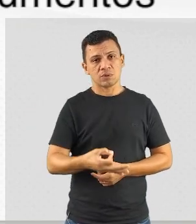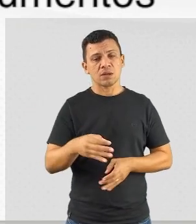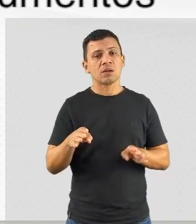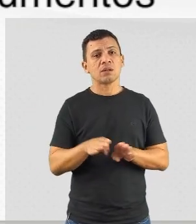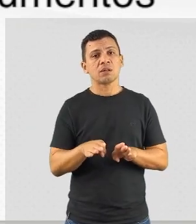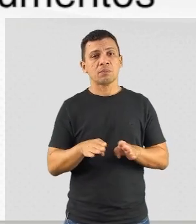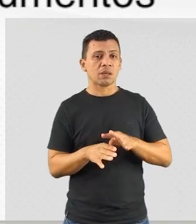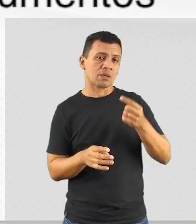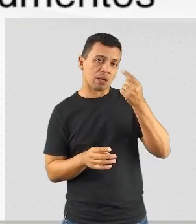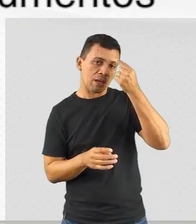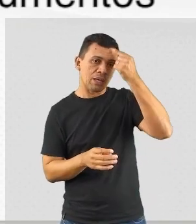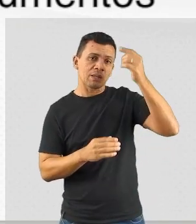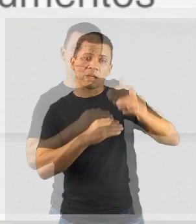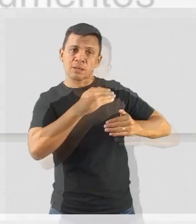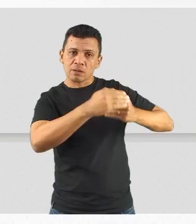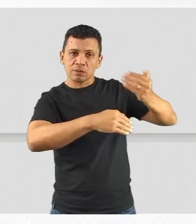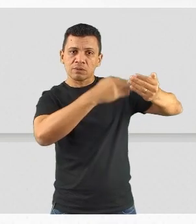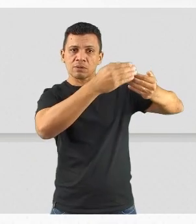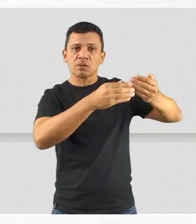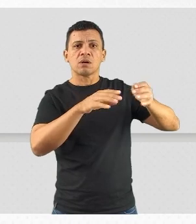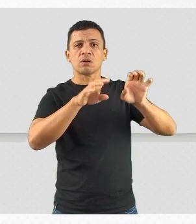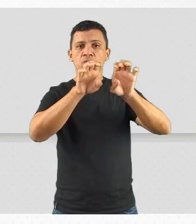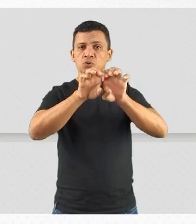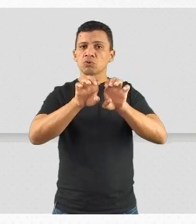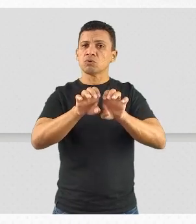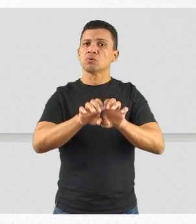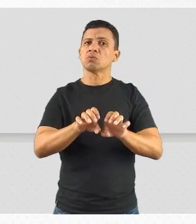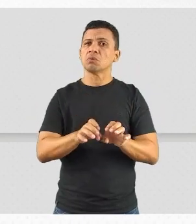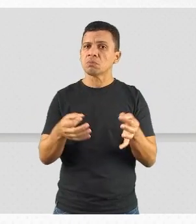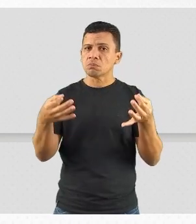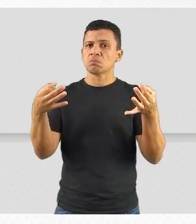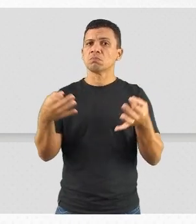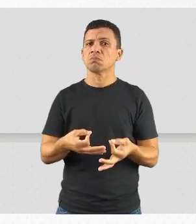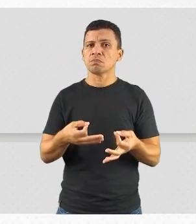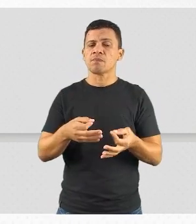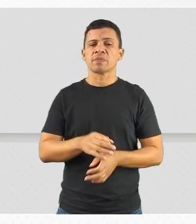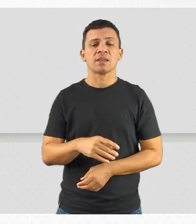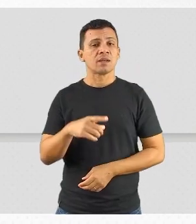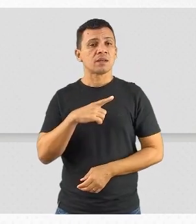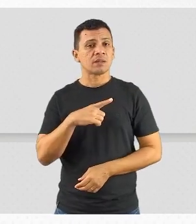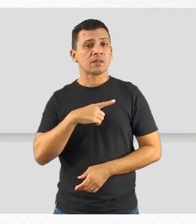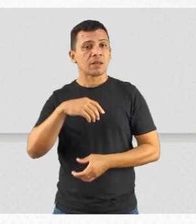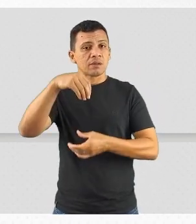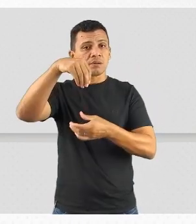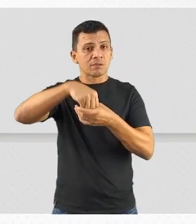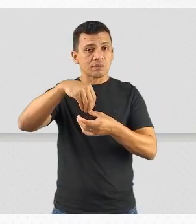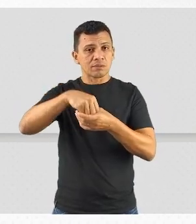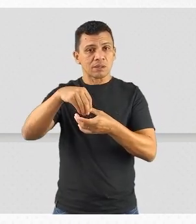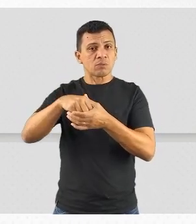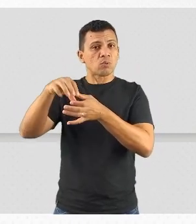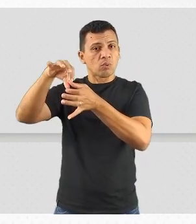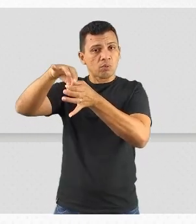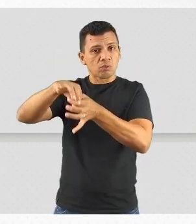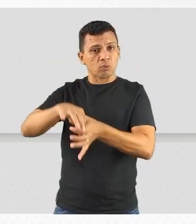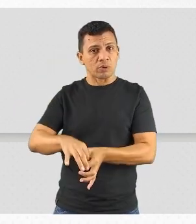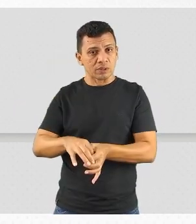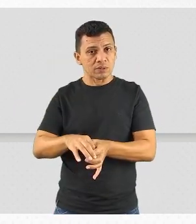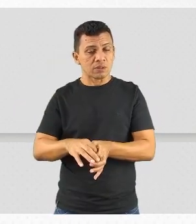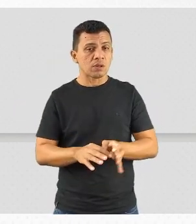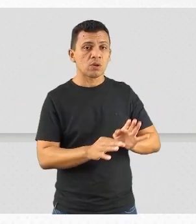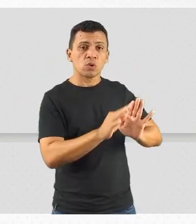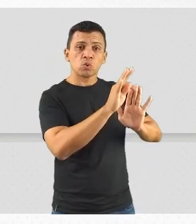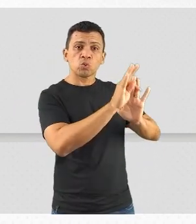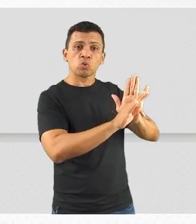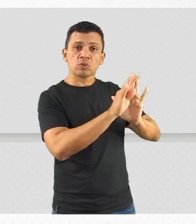da ideia seja bem estruturado. Se eu estou trabalhando com coerência interna, elementos dentro do texto precisam